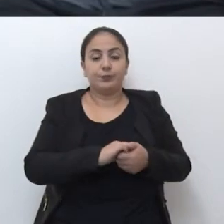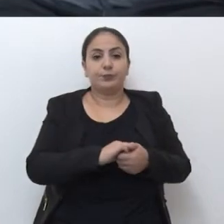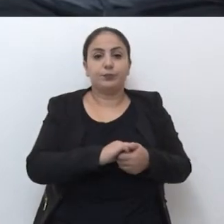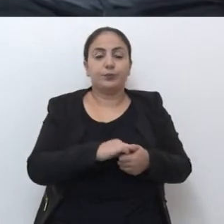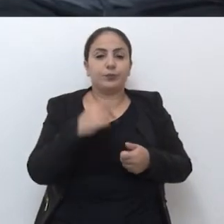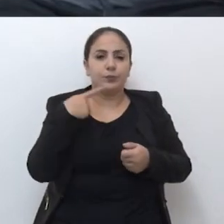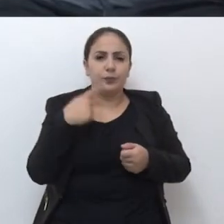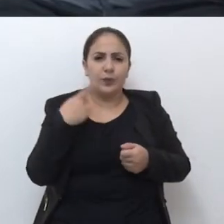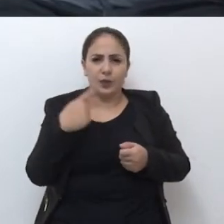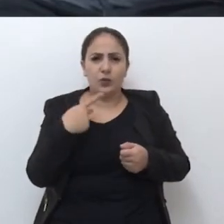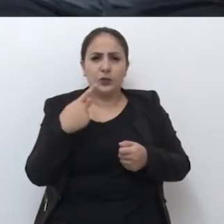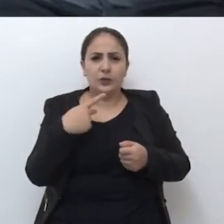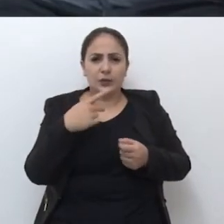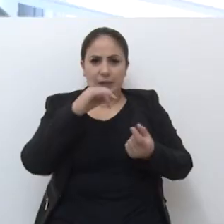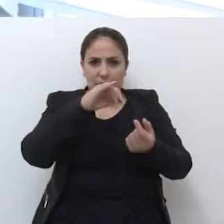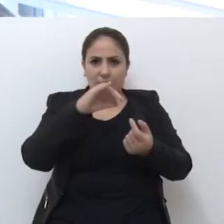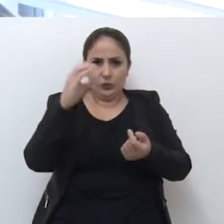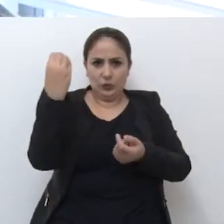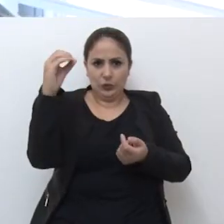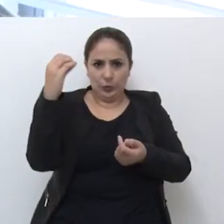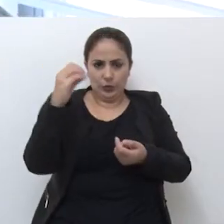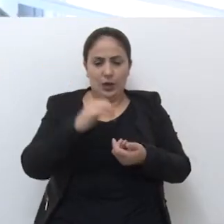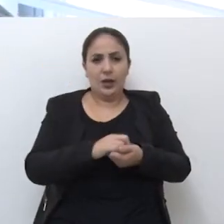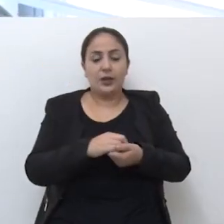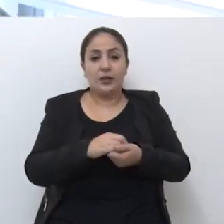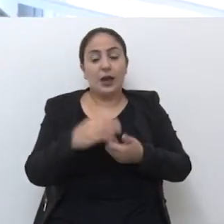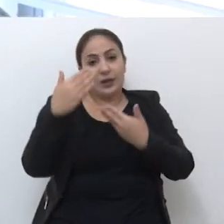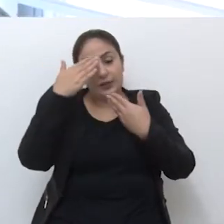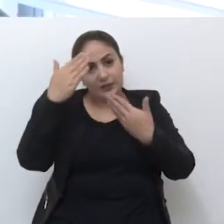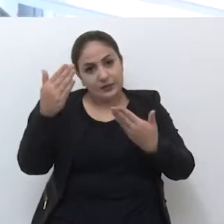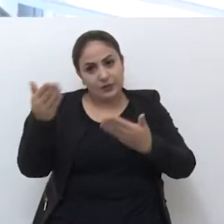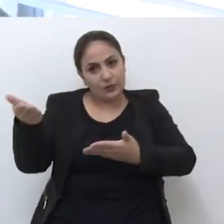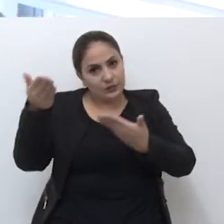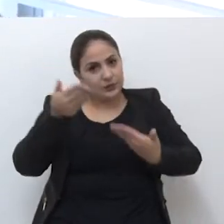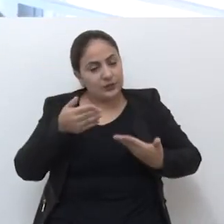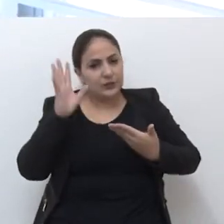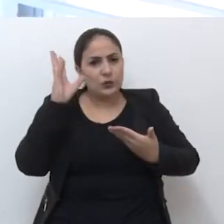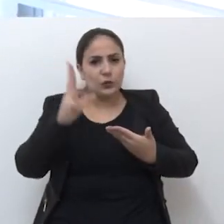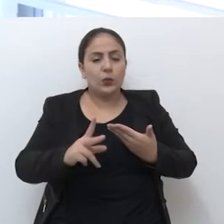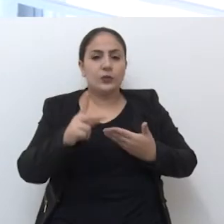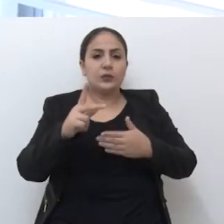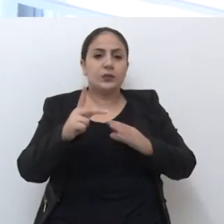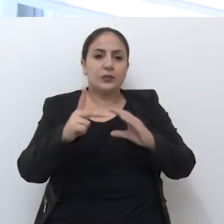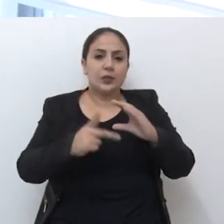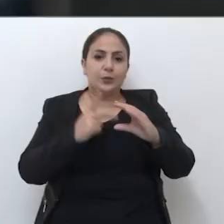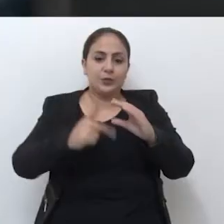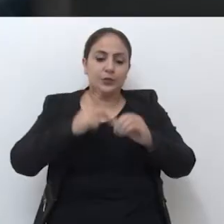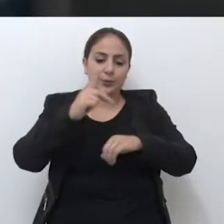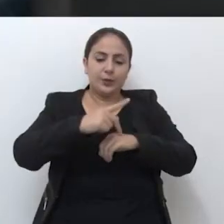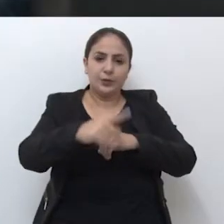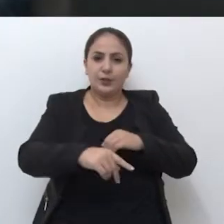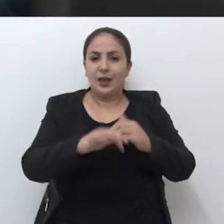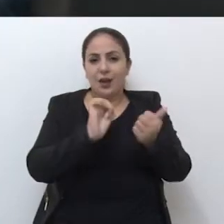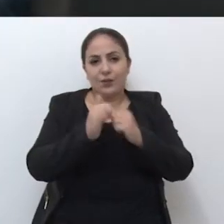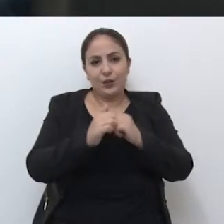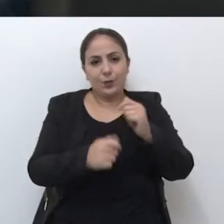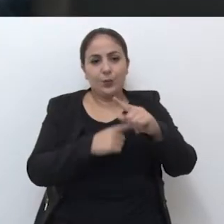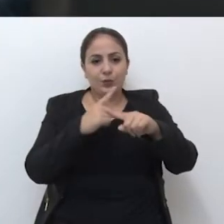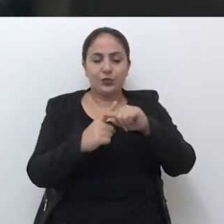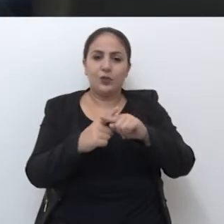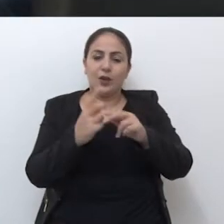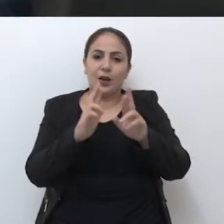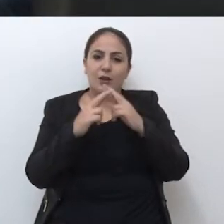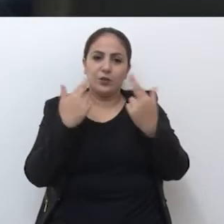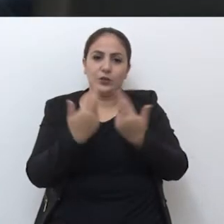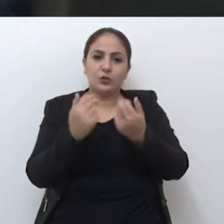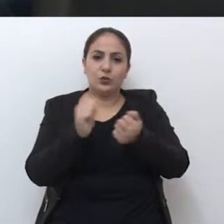do estado agradeceu a receptividade da Casa Legislativa de Passo Fundo e avaliou